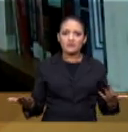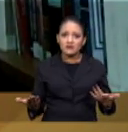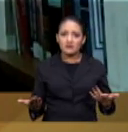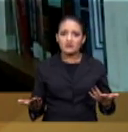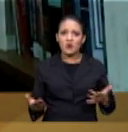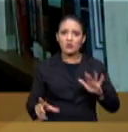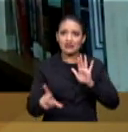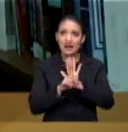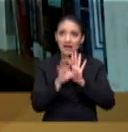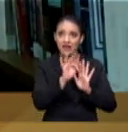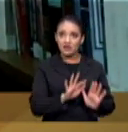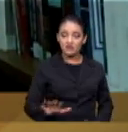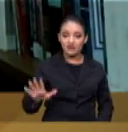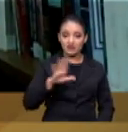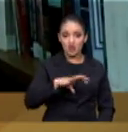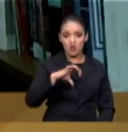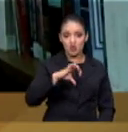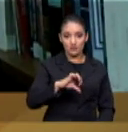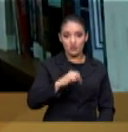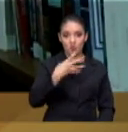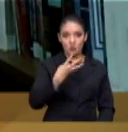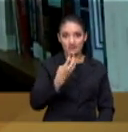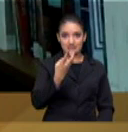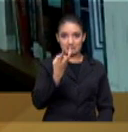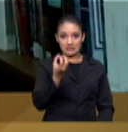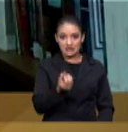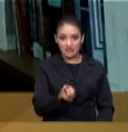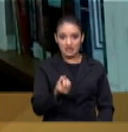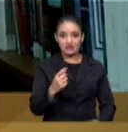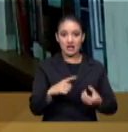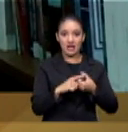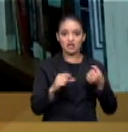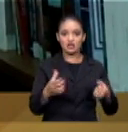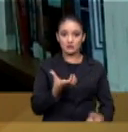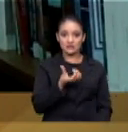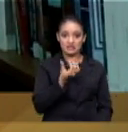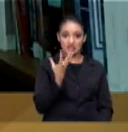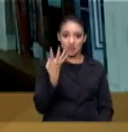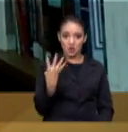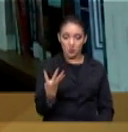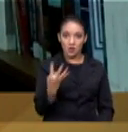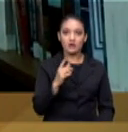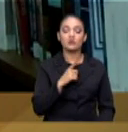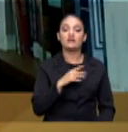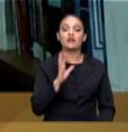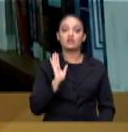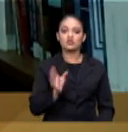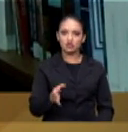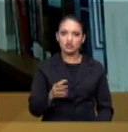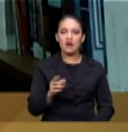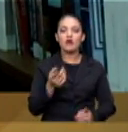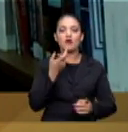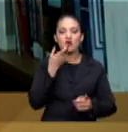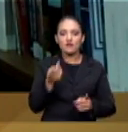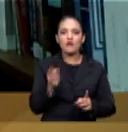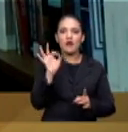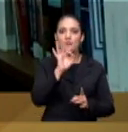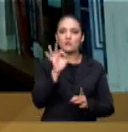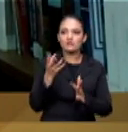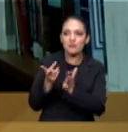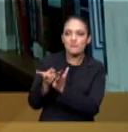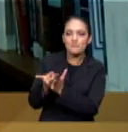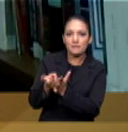tratamento que a lei federal, na Lei 9.430, no seu artigo 64, onde está prevista essa retenção do imposto de